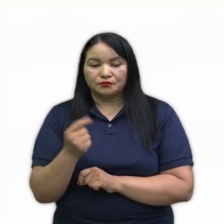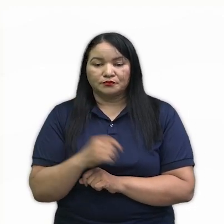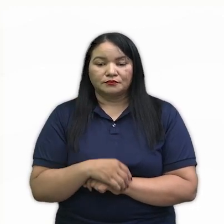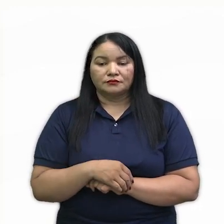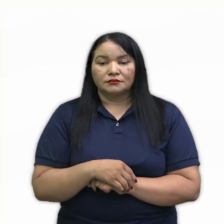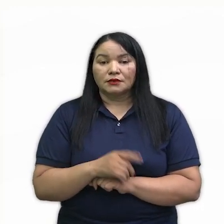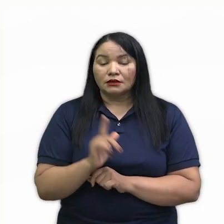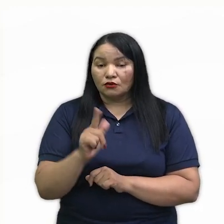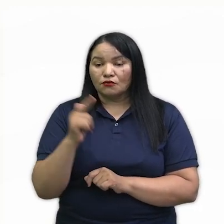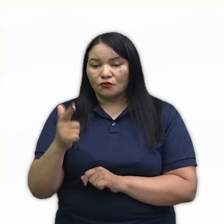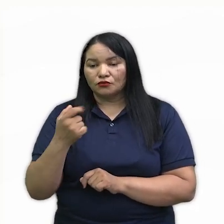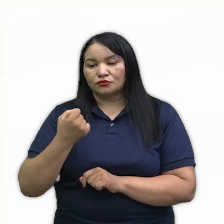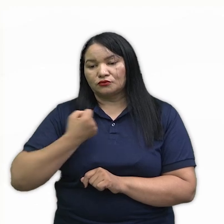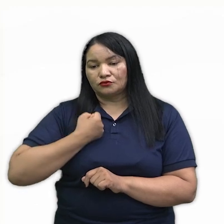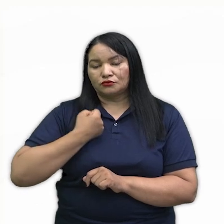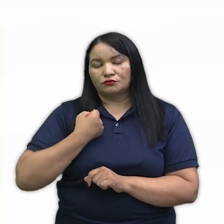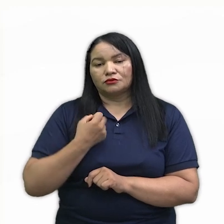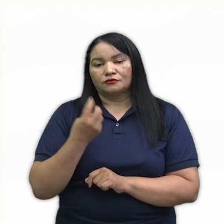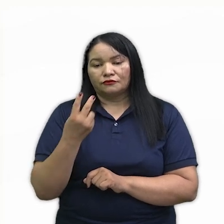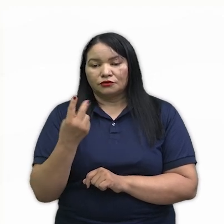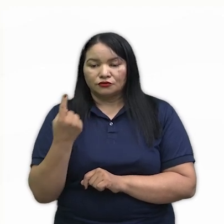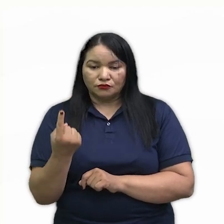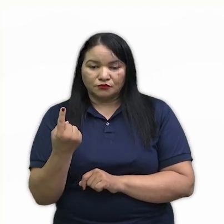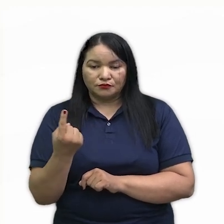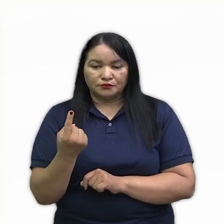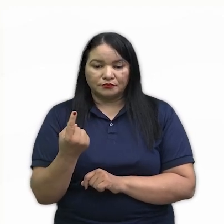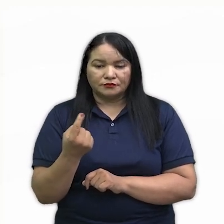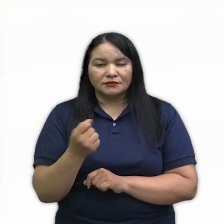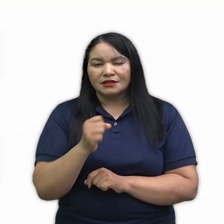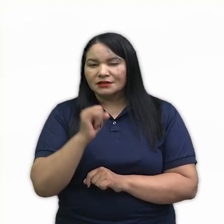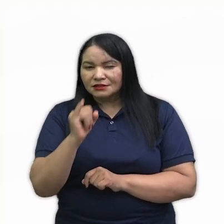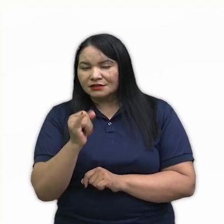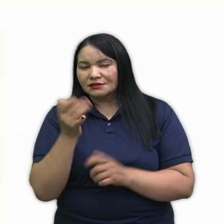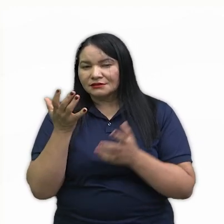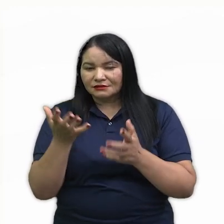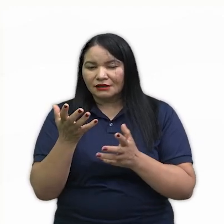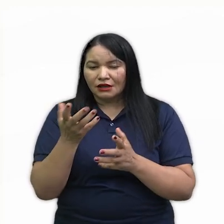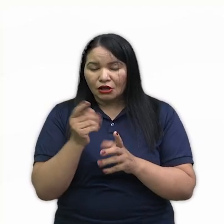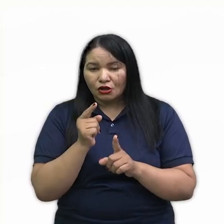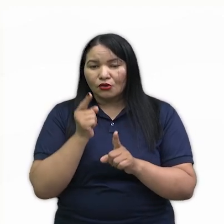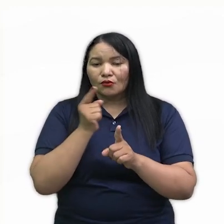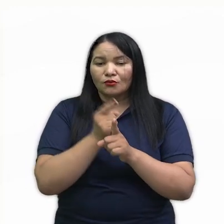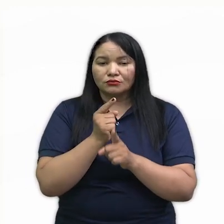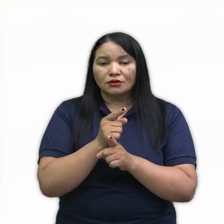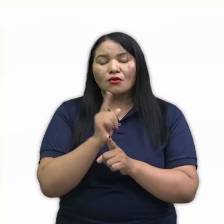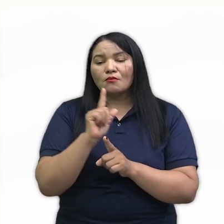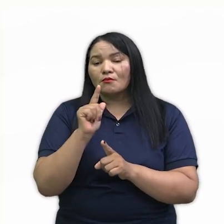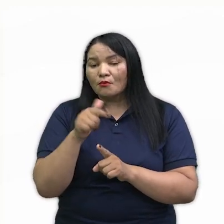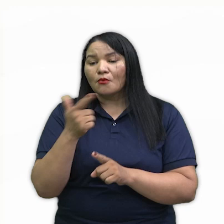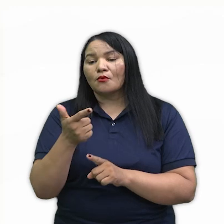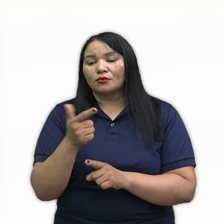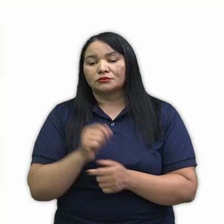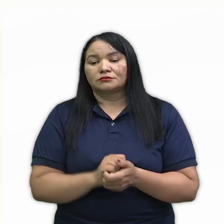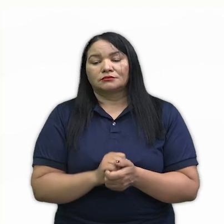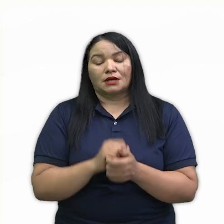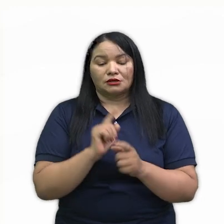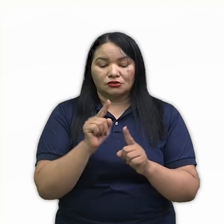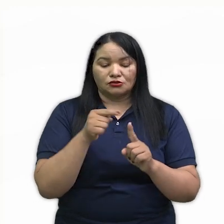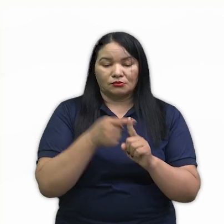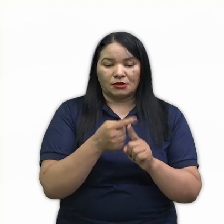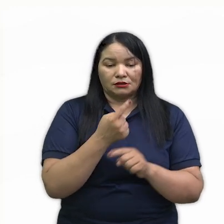o próximo termo seria 21. E se eu quisesse encontrar mais um termo? Aí bastaria eu